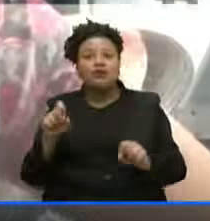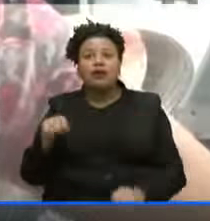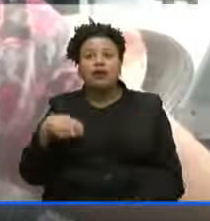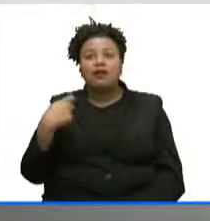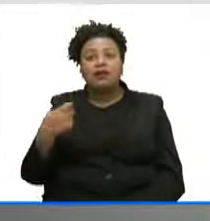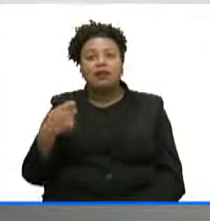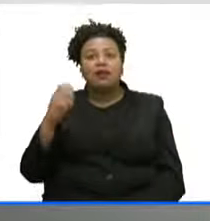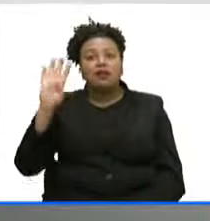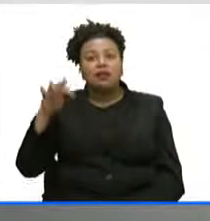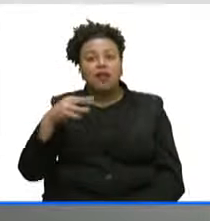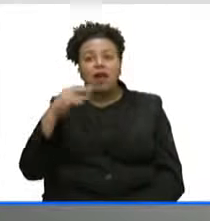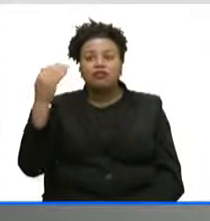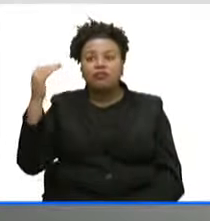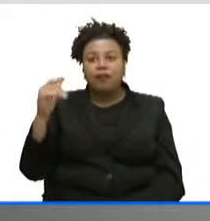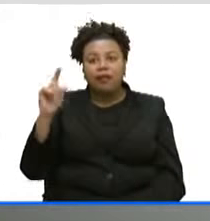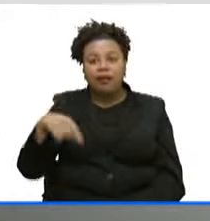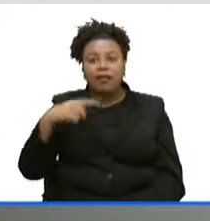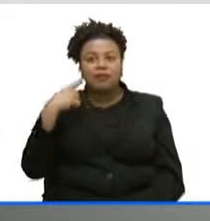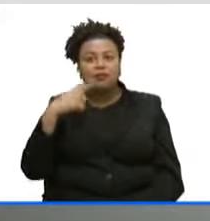Deputado Gabriel Souza.